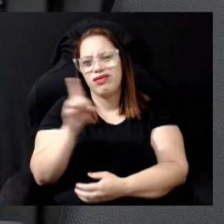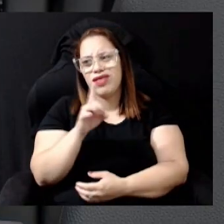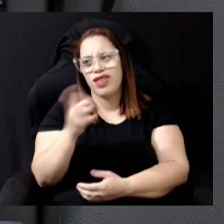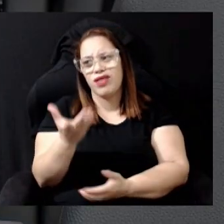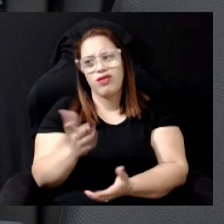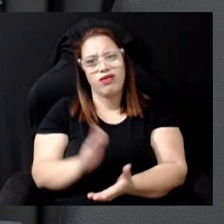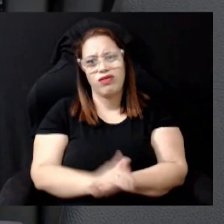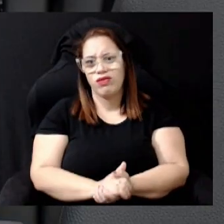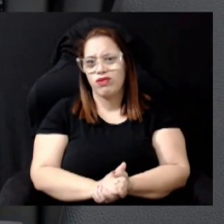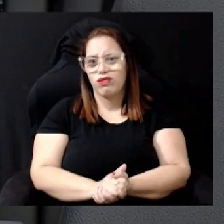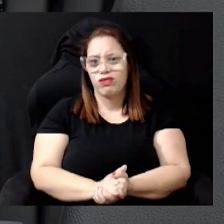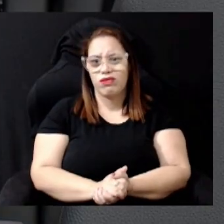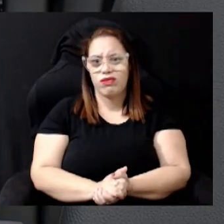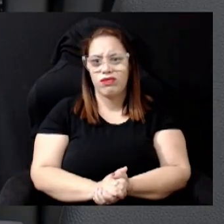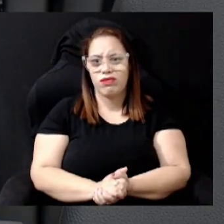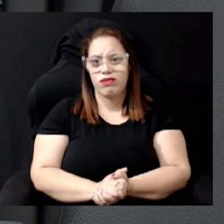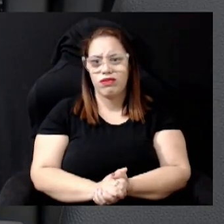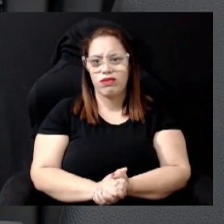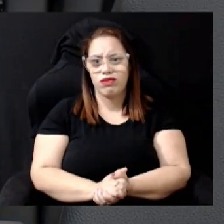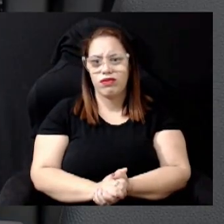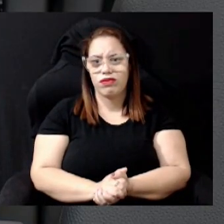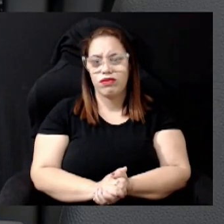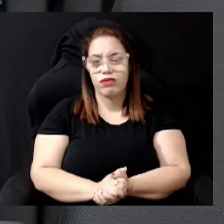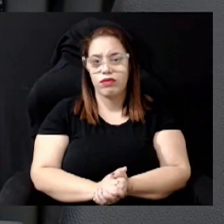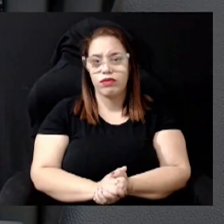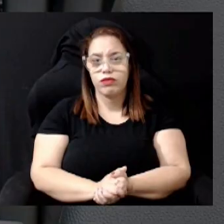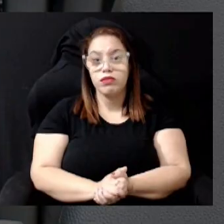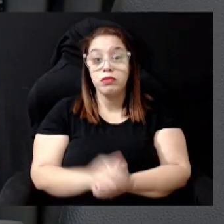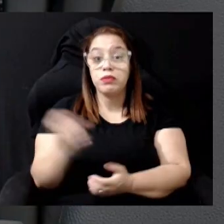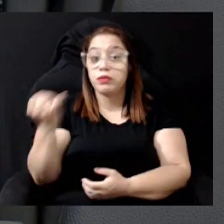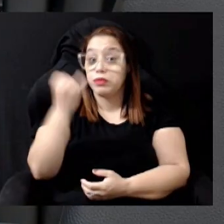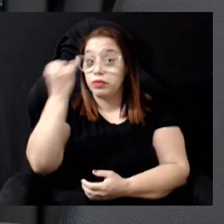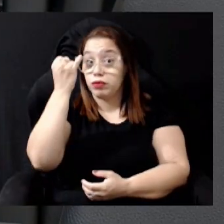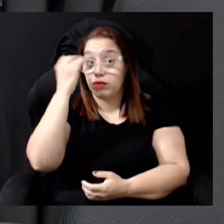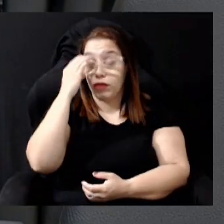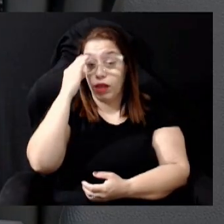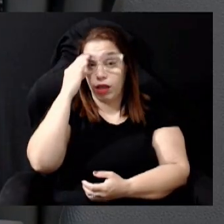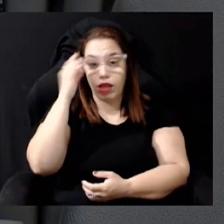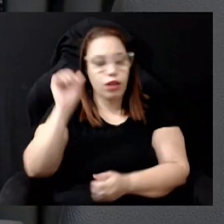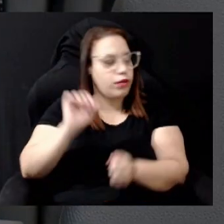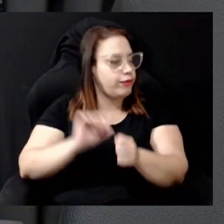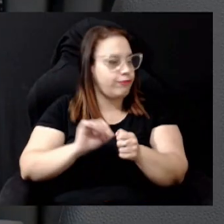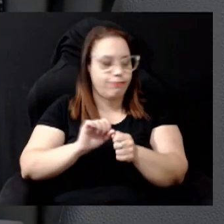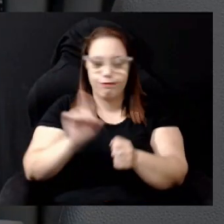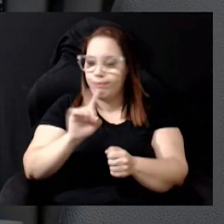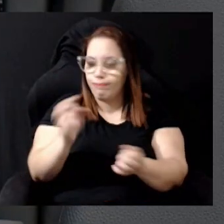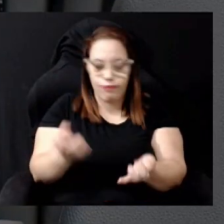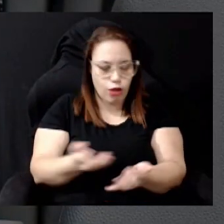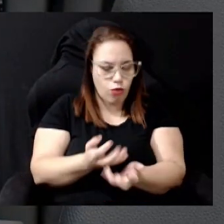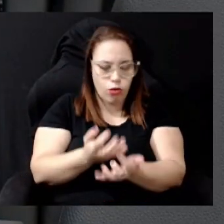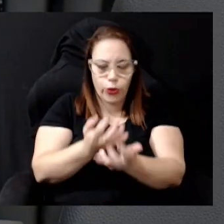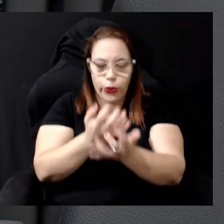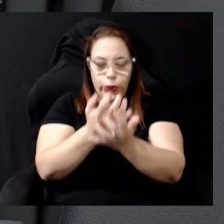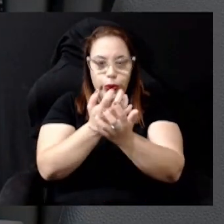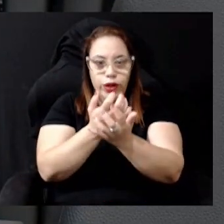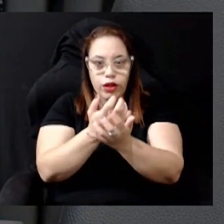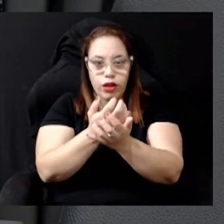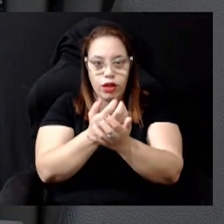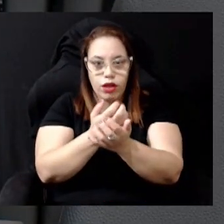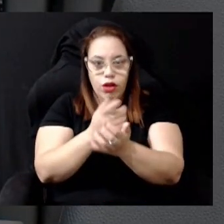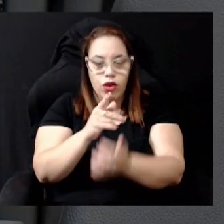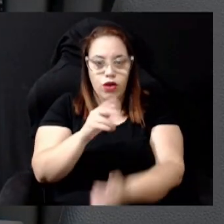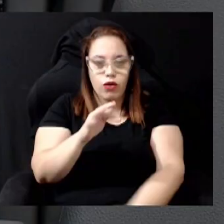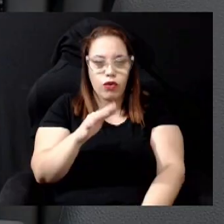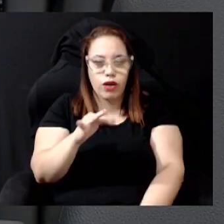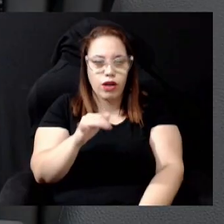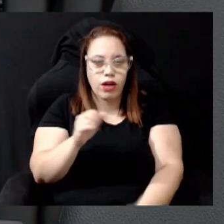com essa perspectiva. É importante que não façamos a queimada, entende? Aquela folhagem que às vezes junta no